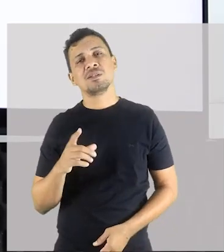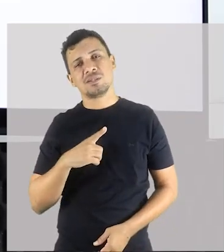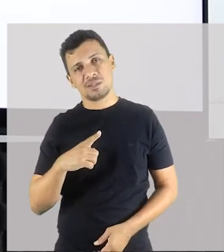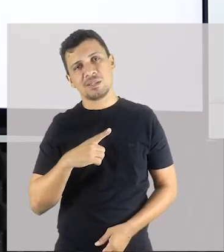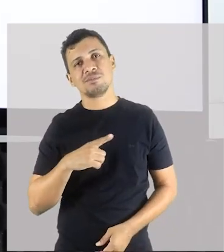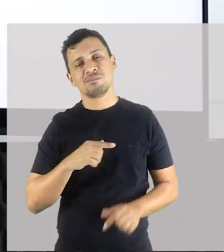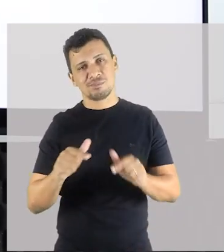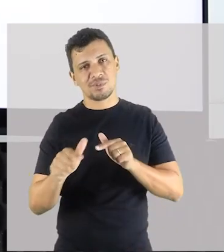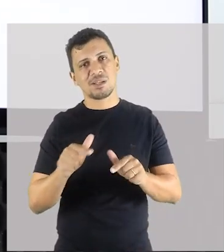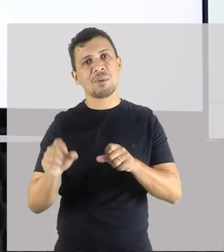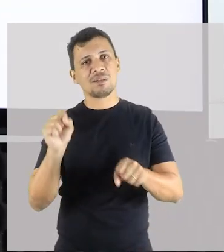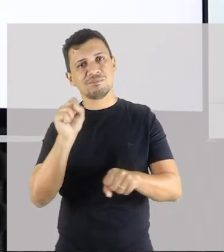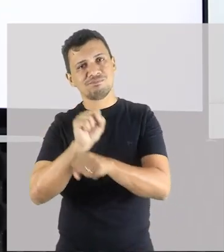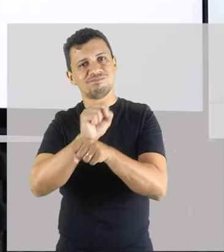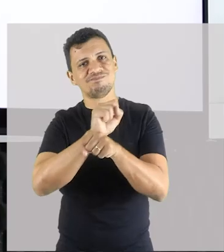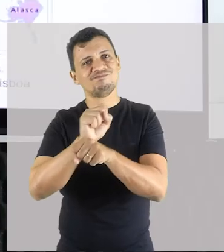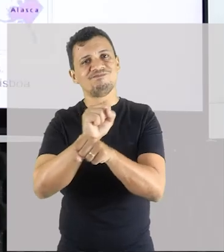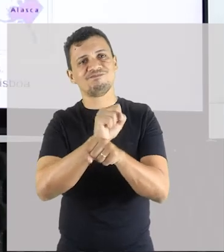trabalho de escravos.